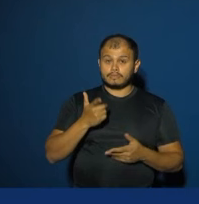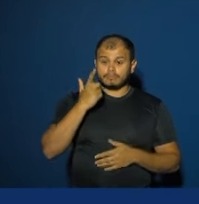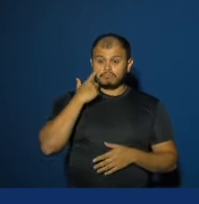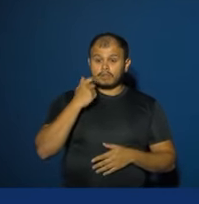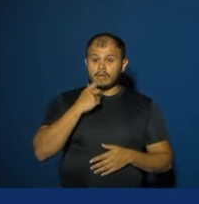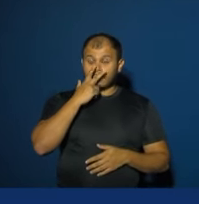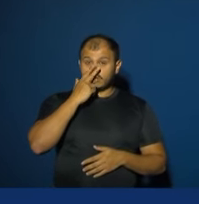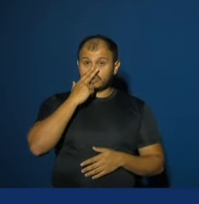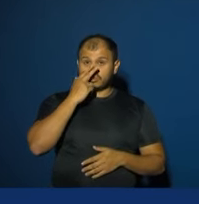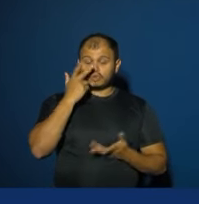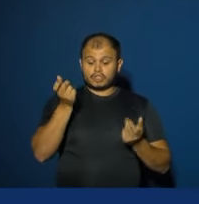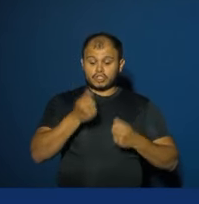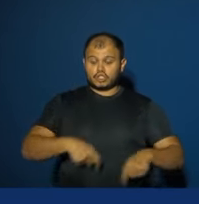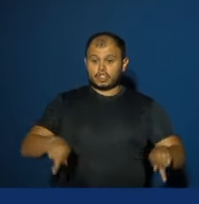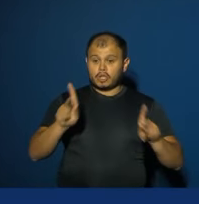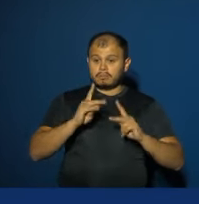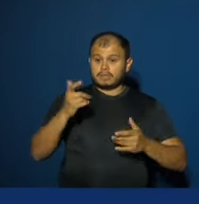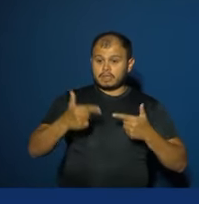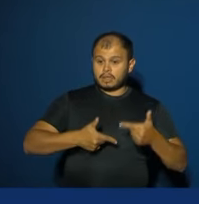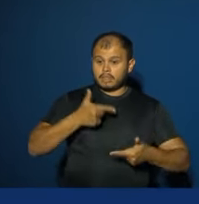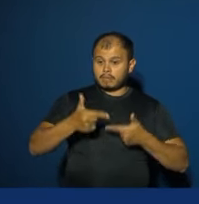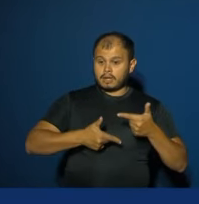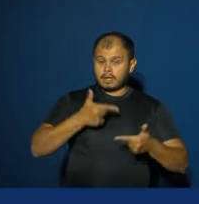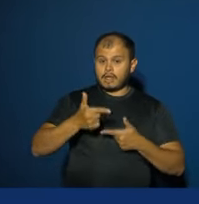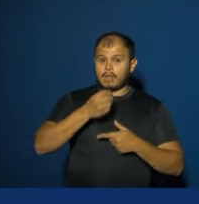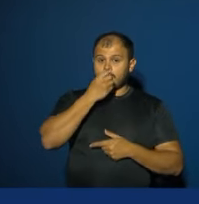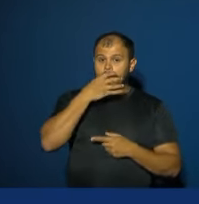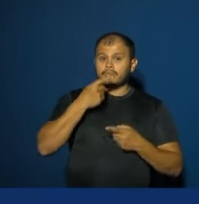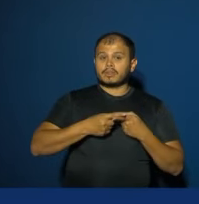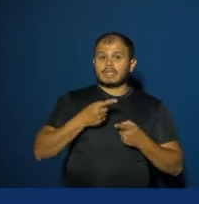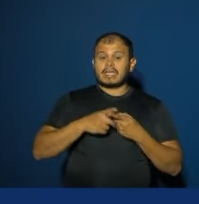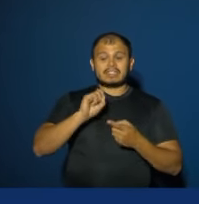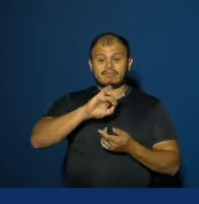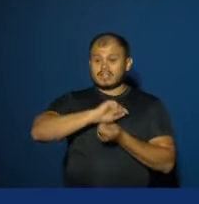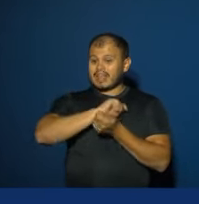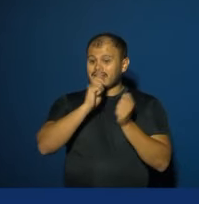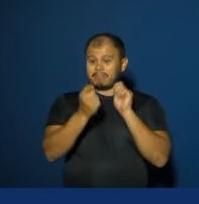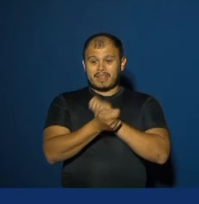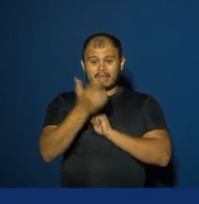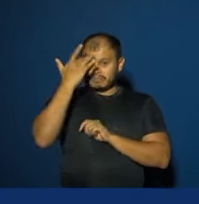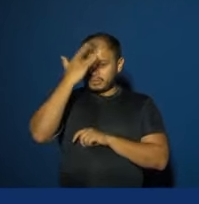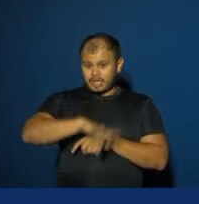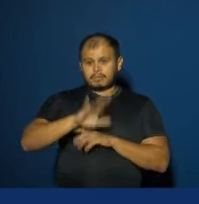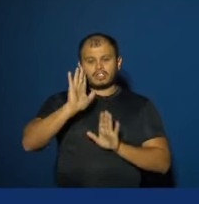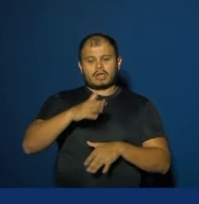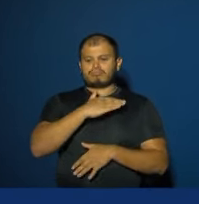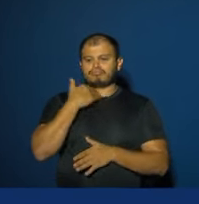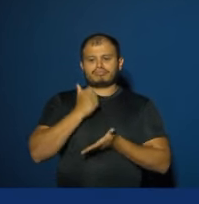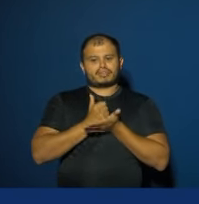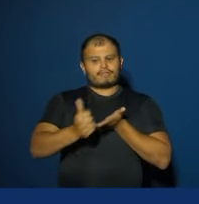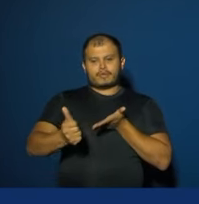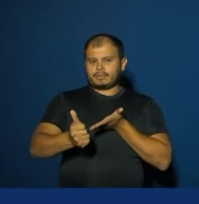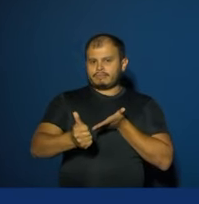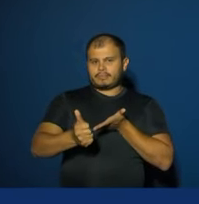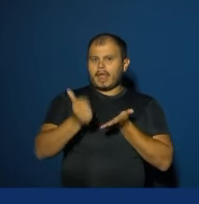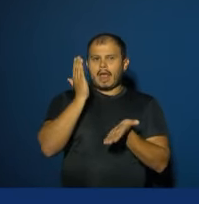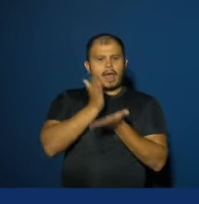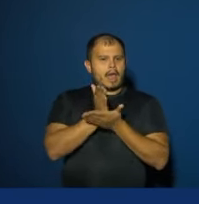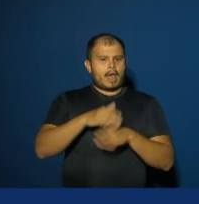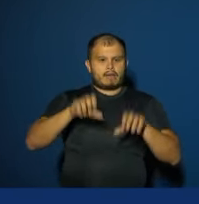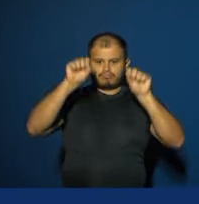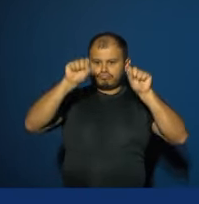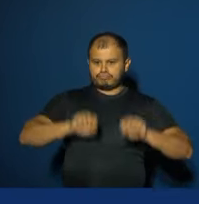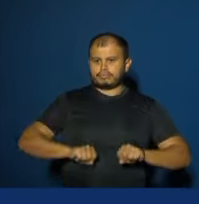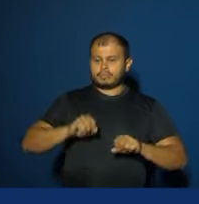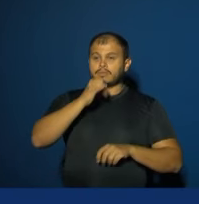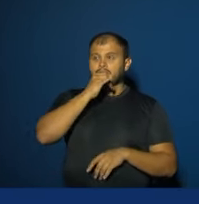de trabalhar em shopping center é que se você não soubesse adaptar você já morreu porque imagina o que era o mix